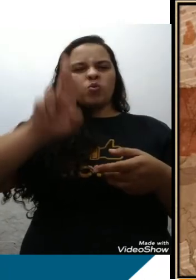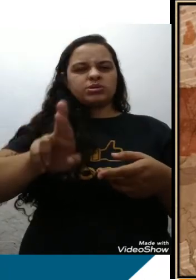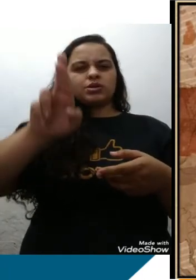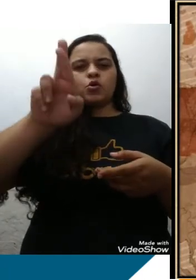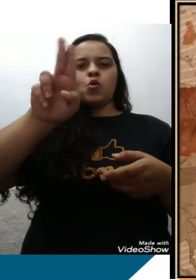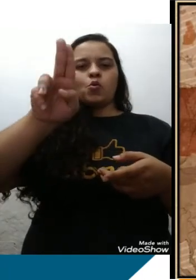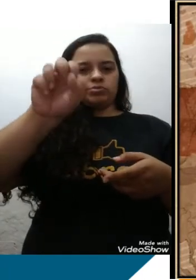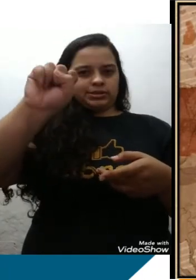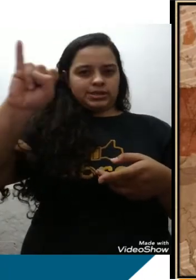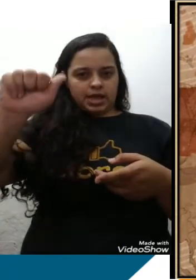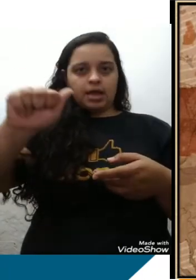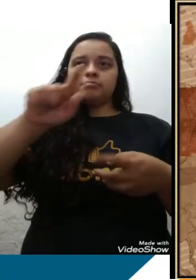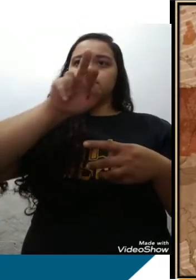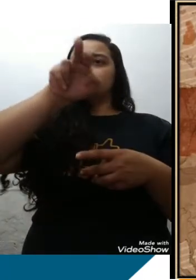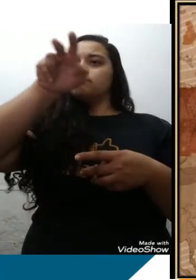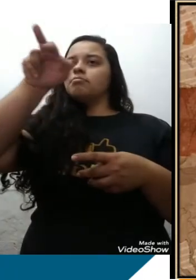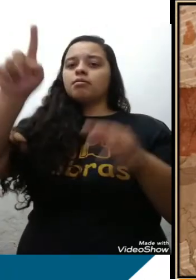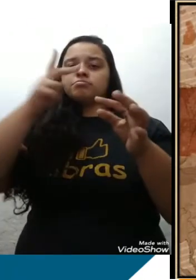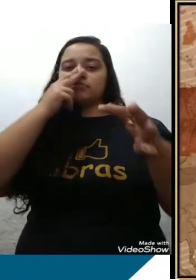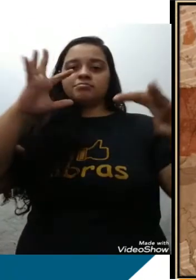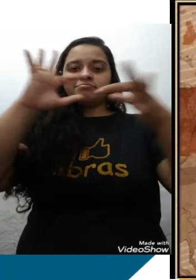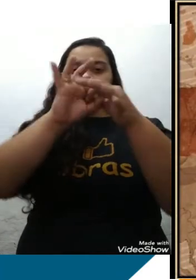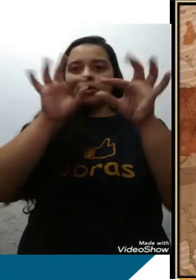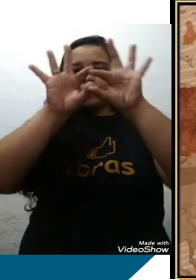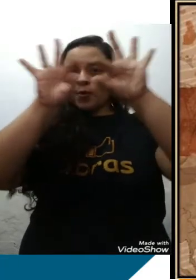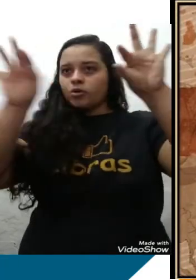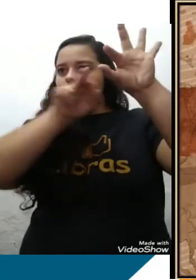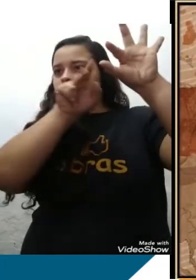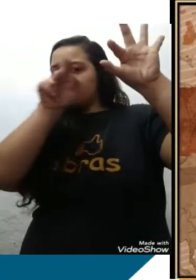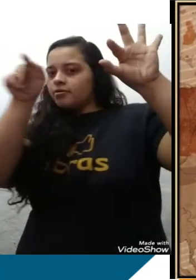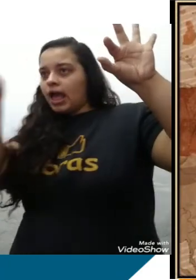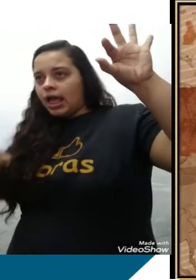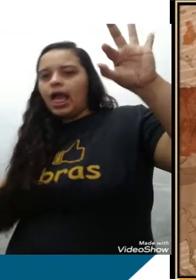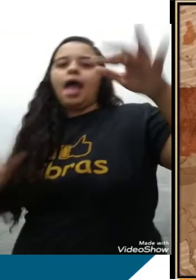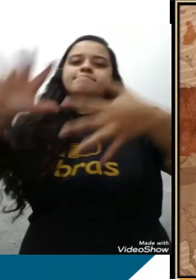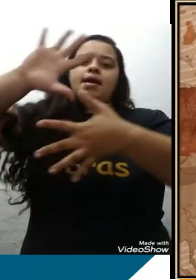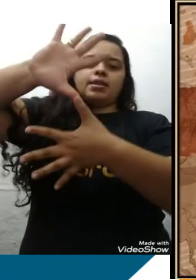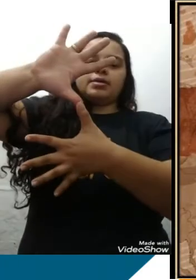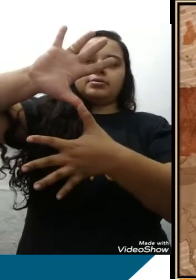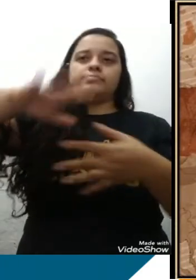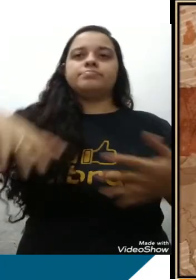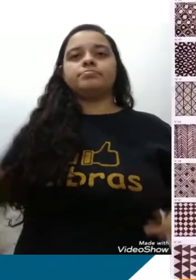que há 13 mil anos atrás estaria congelado, então fez uma ponte, eles chegaram à América.